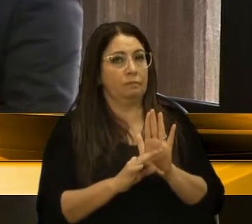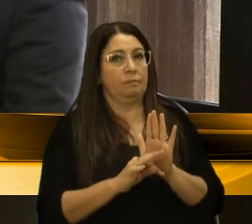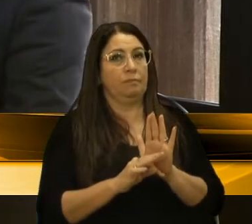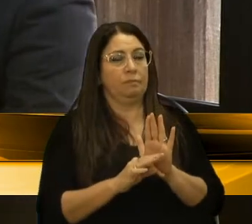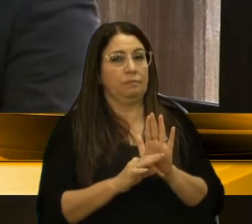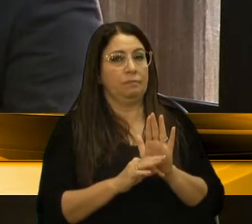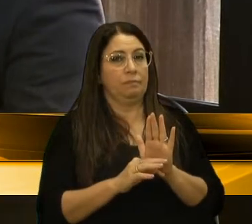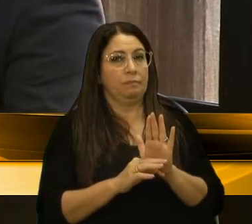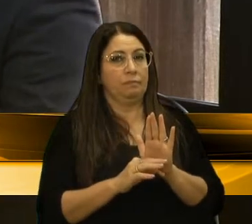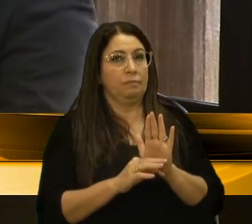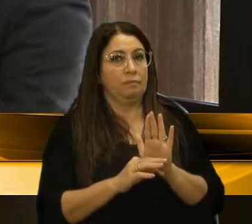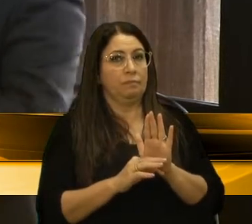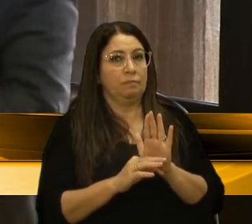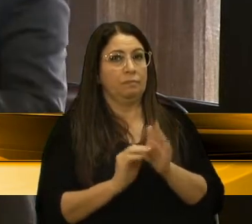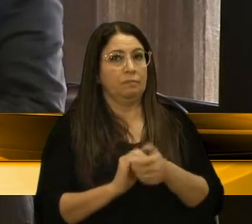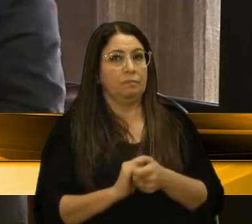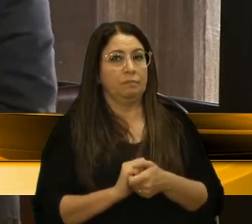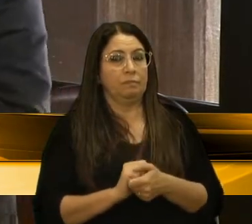pela